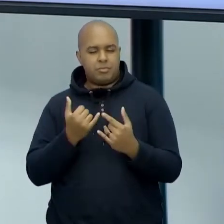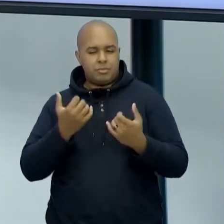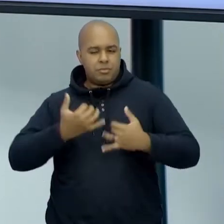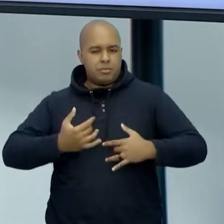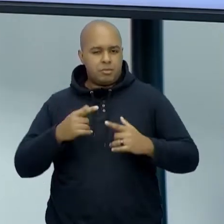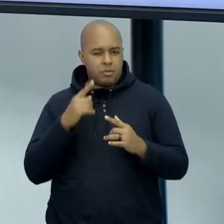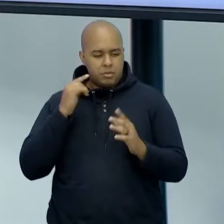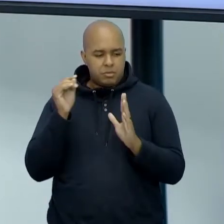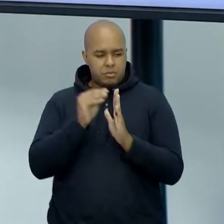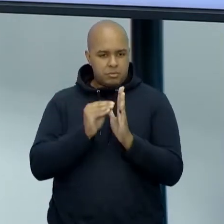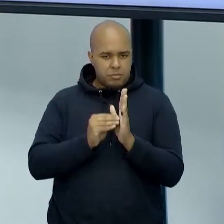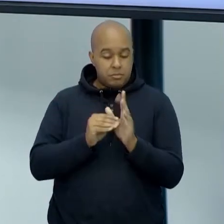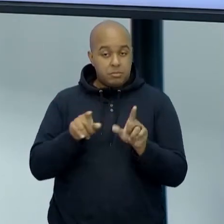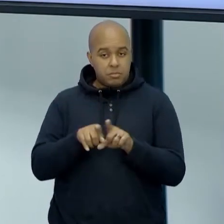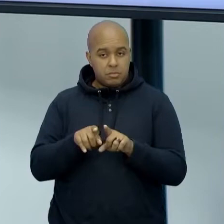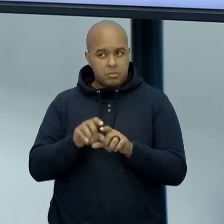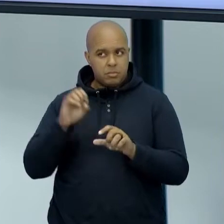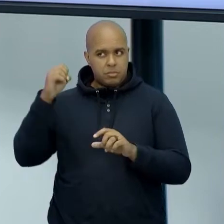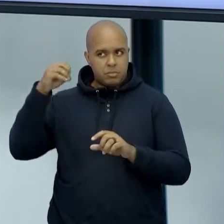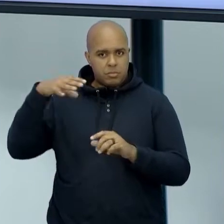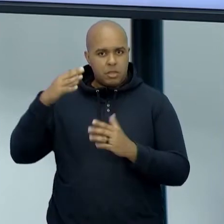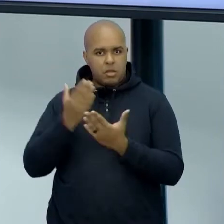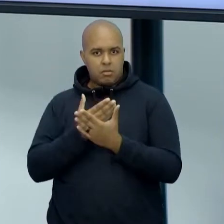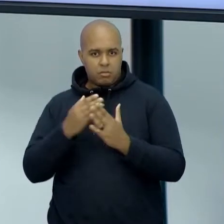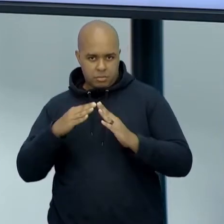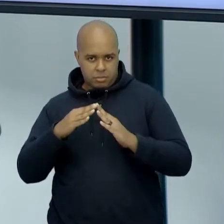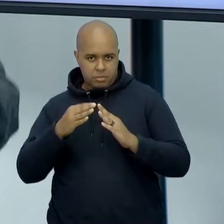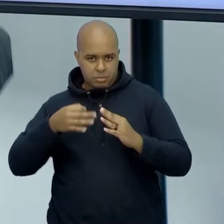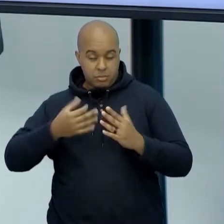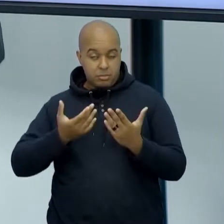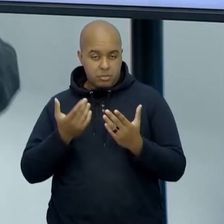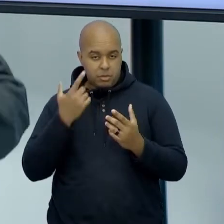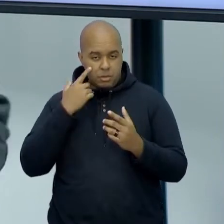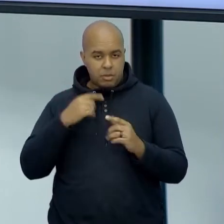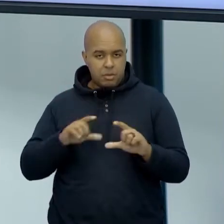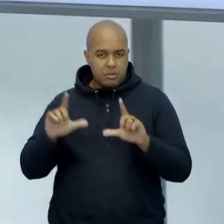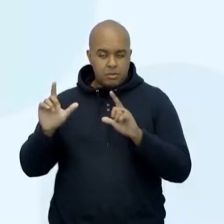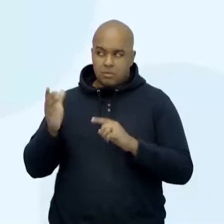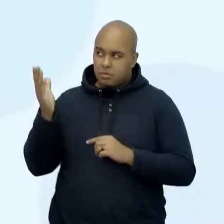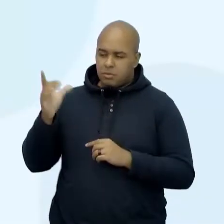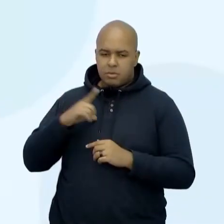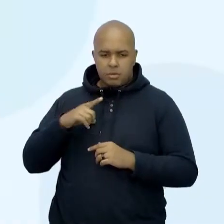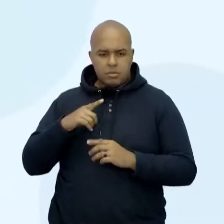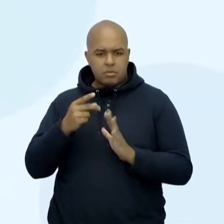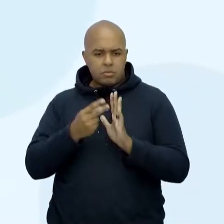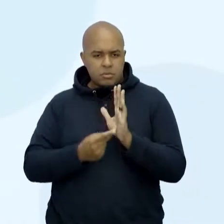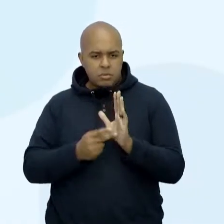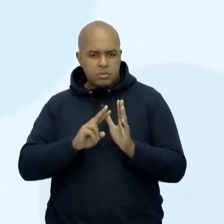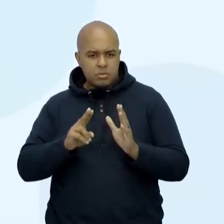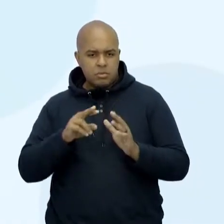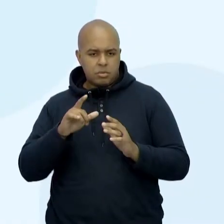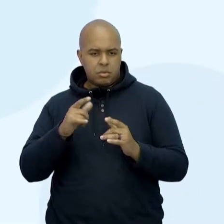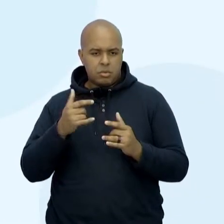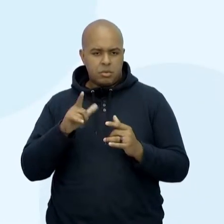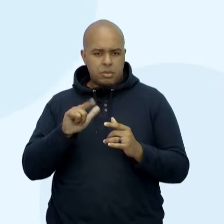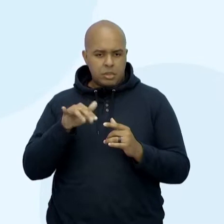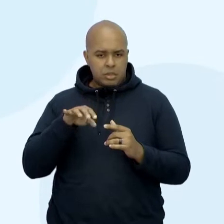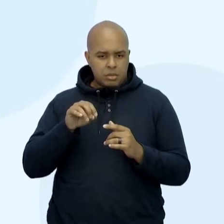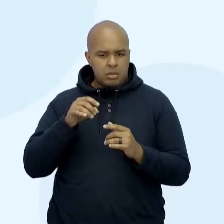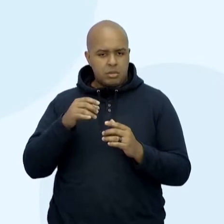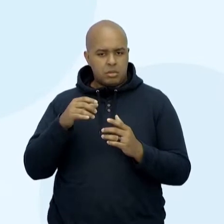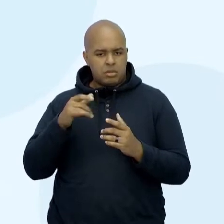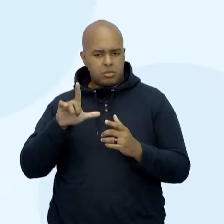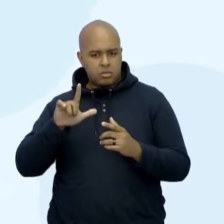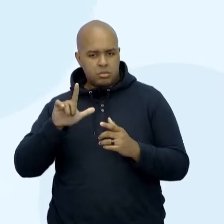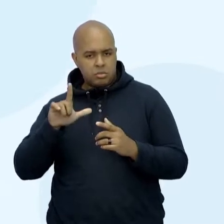de instalações e iluminação de uma casa. Então, aí na telinha, ó, existe um projeto chamado Litro de Luz, feito aí